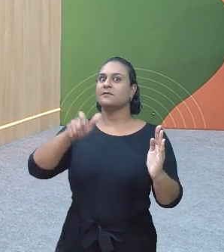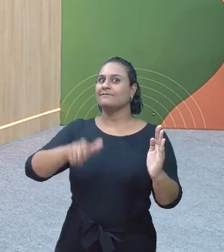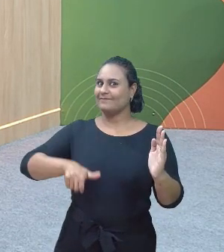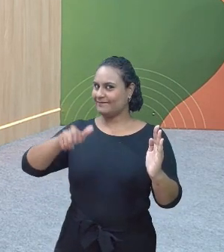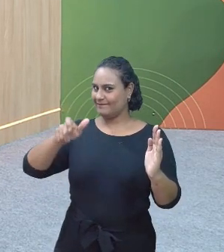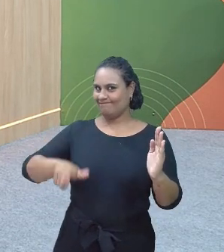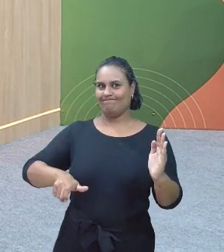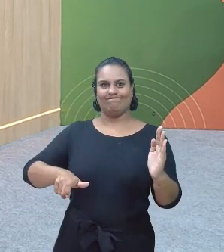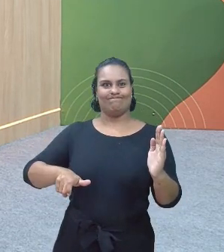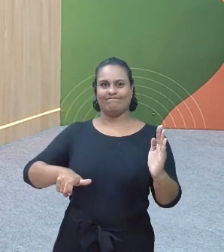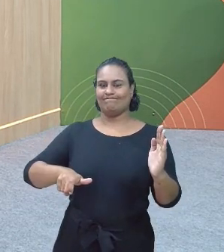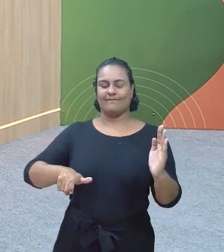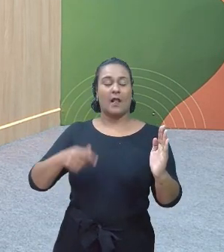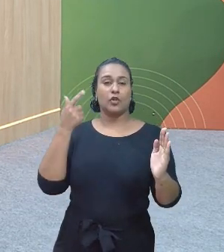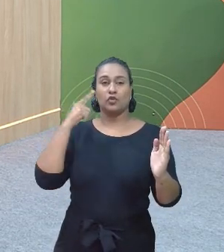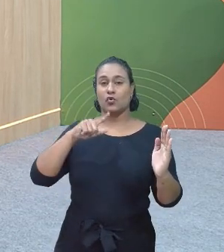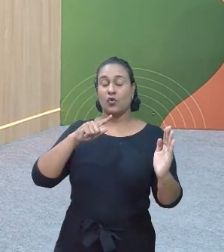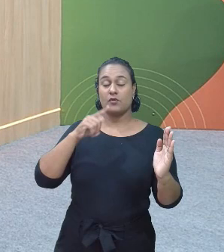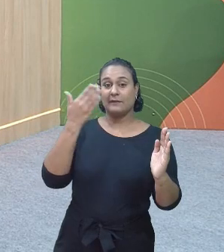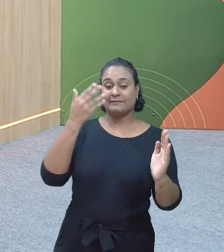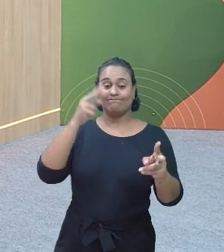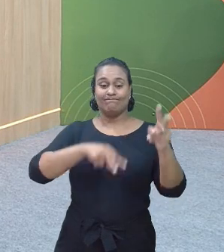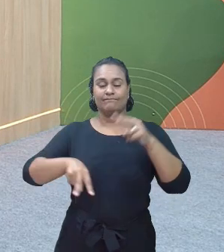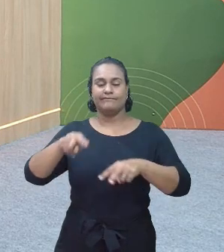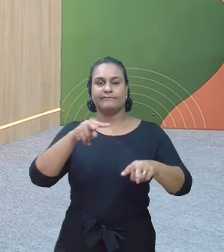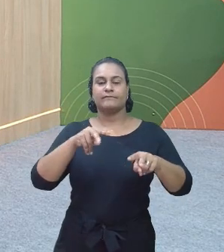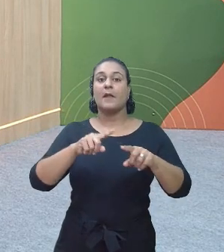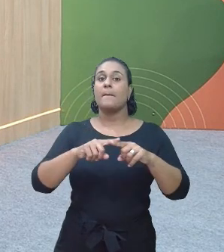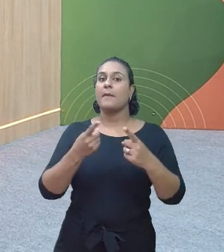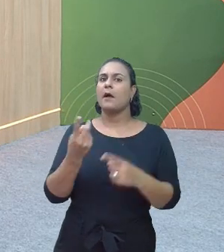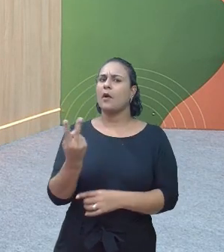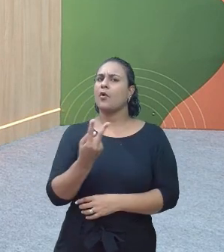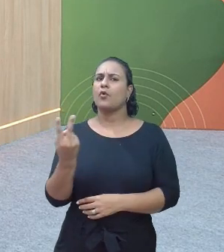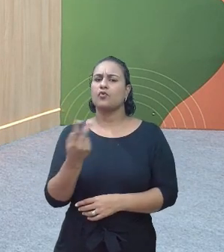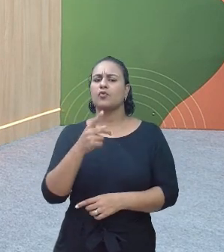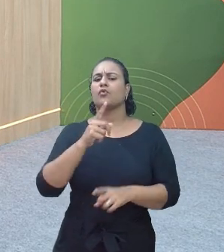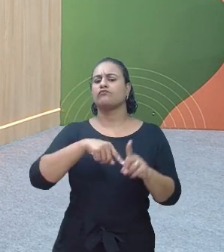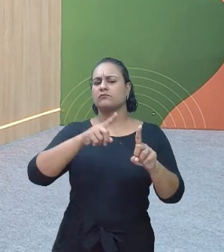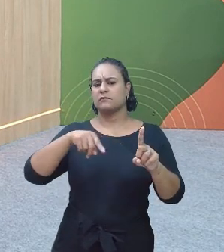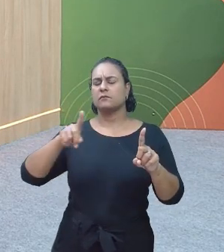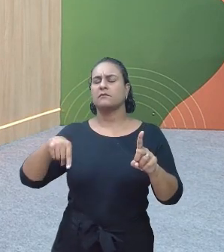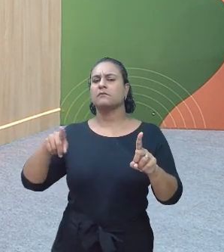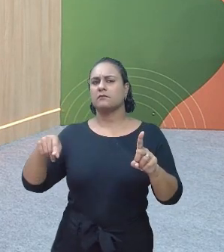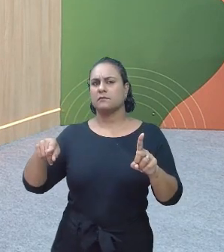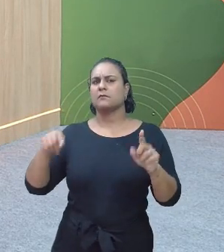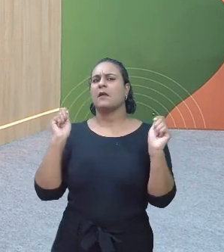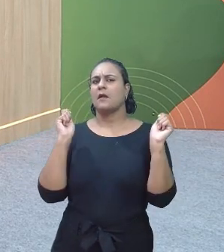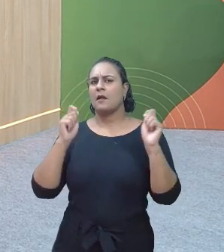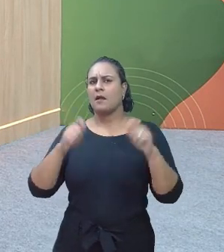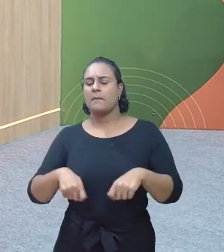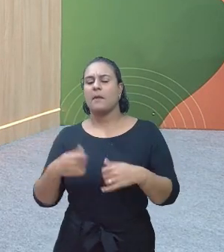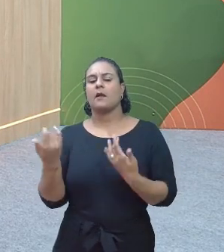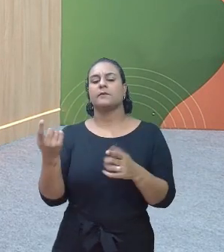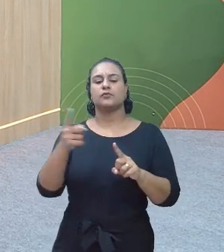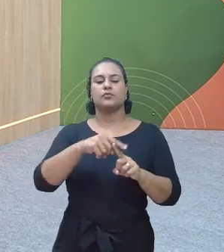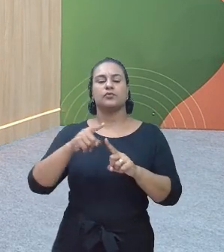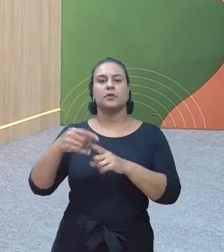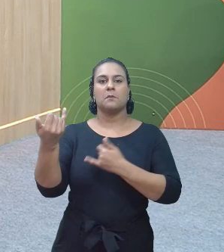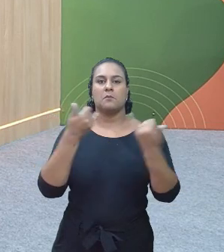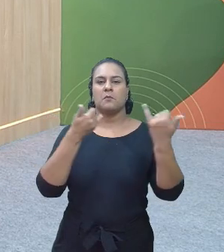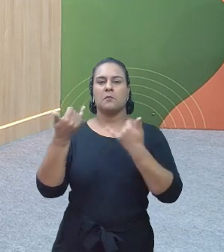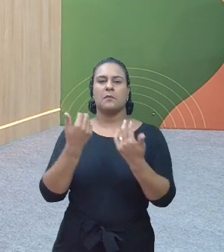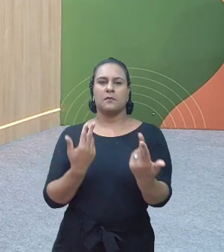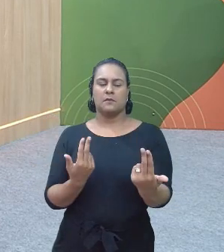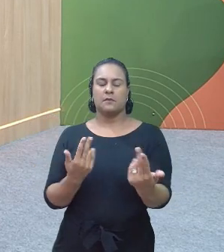fica desproporcional, dependendo do que a gente queira, tá, gente? Mas os dois gráficos servem para a gente colocar o mesmo tipo de informação.